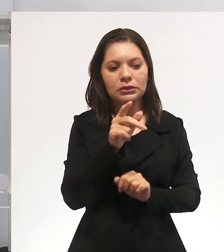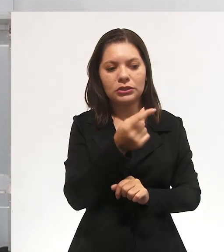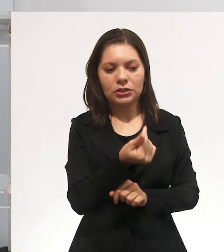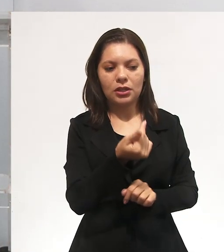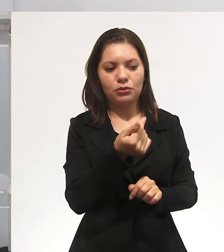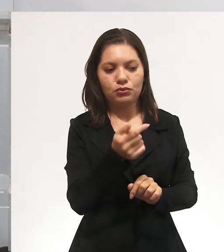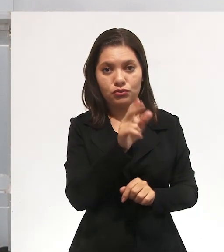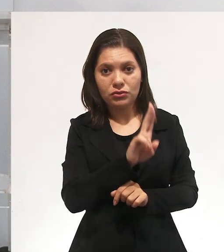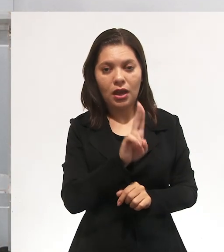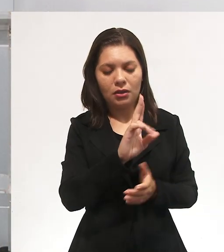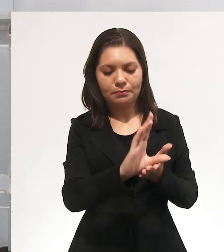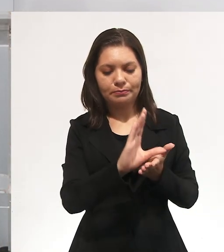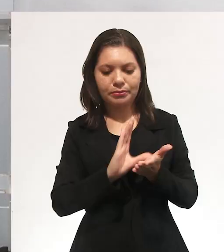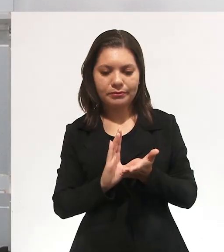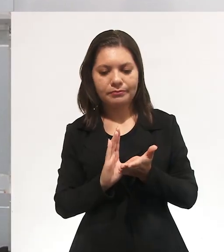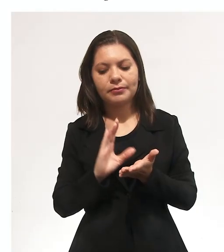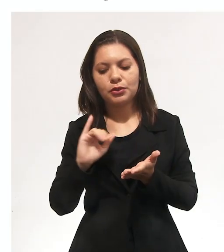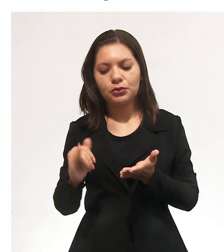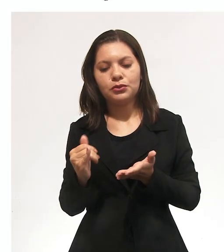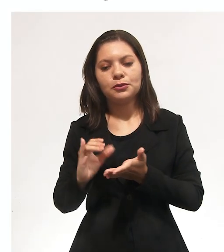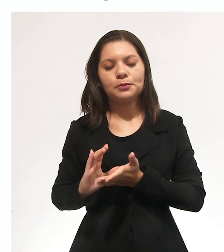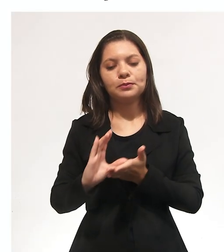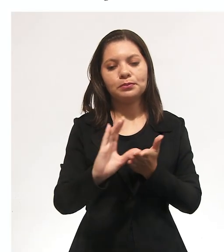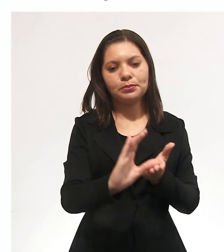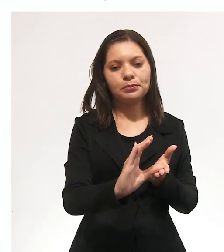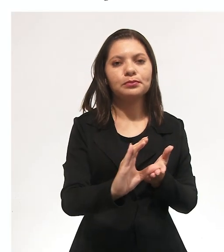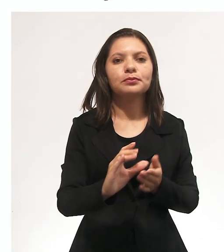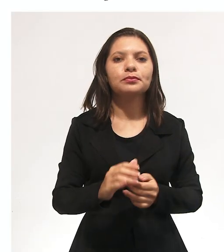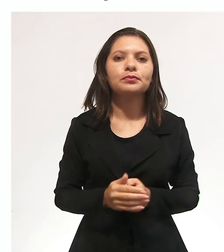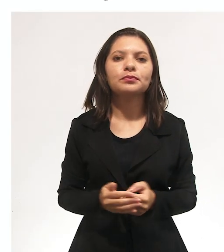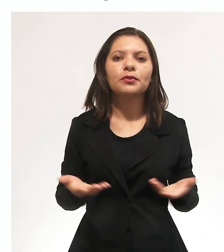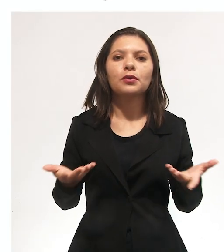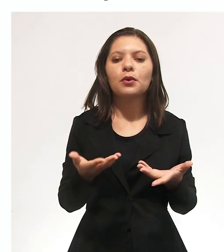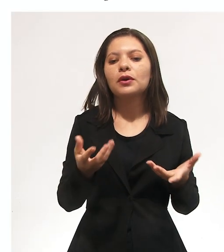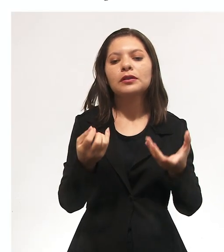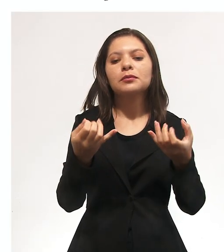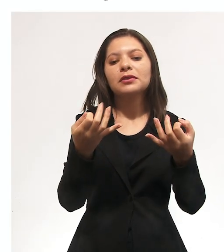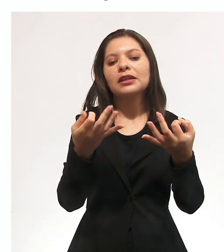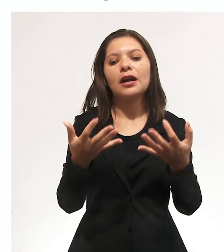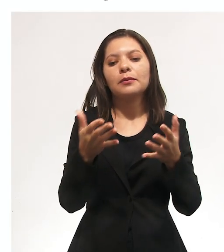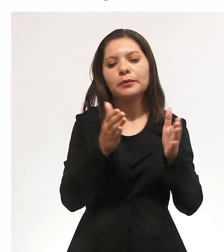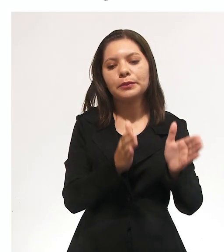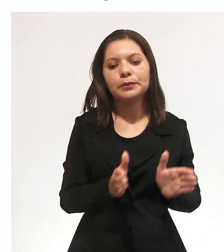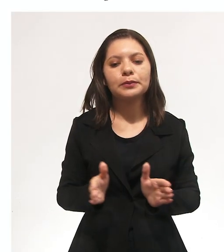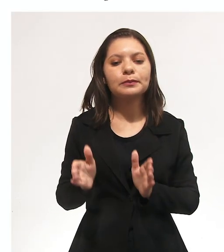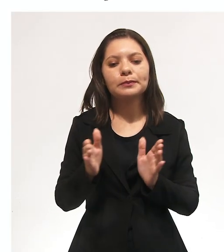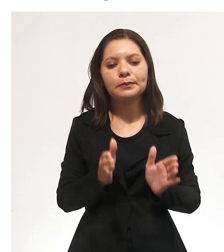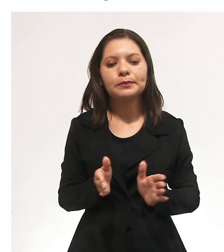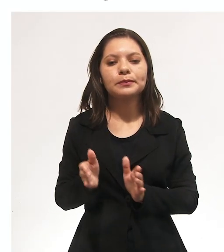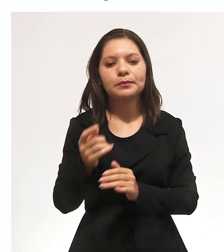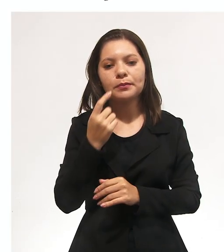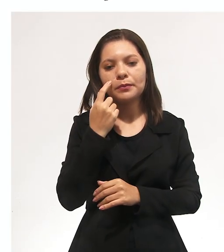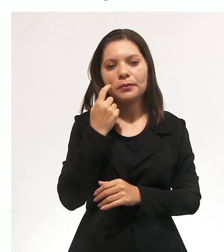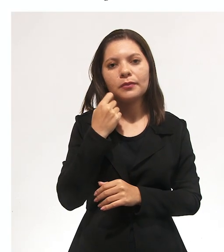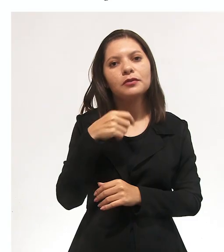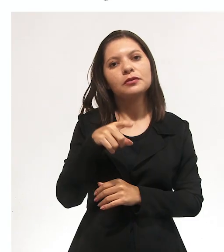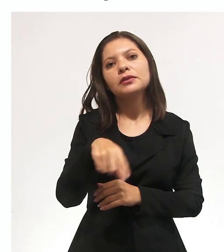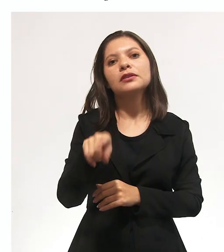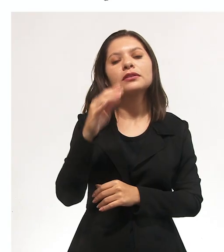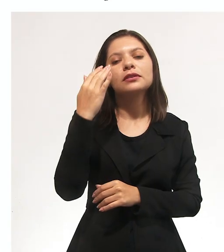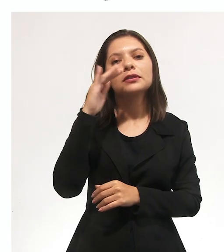do dinheiro no tempo. Então, vou falar aqui um pouquinho sobre o fluxo de caixa, para que você possa